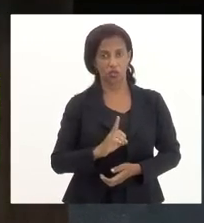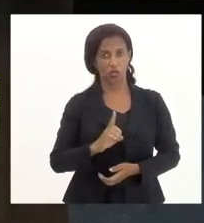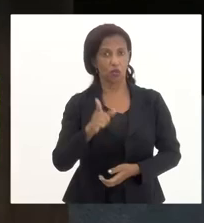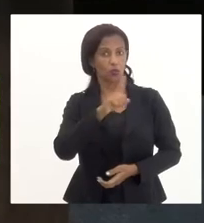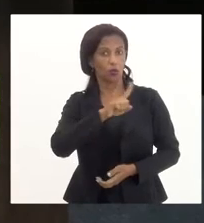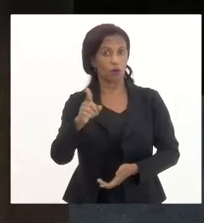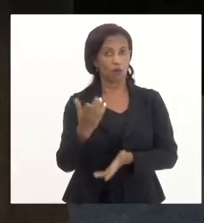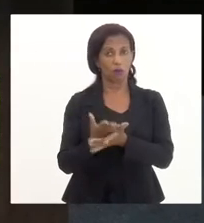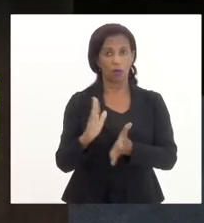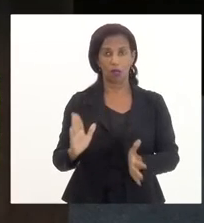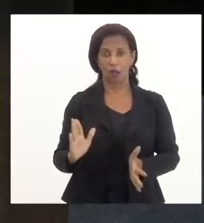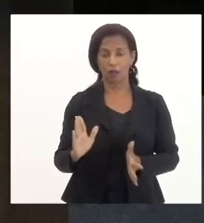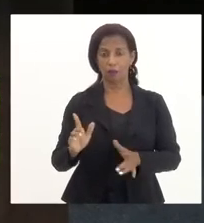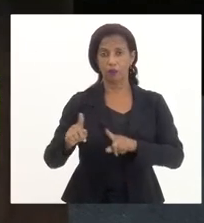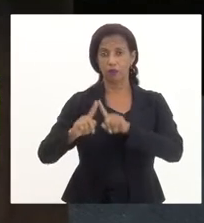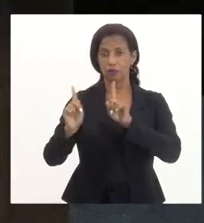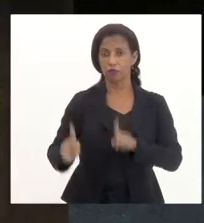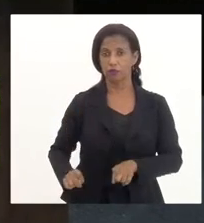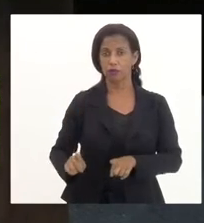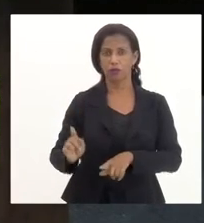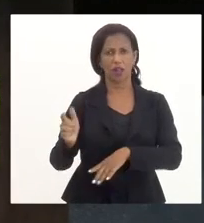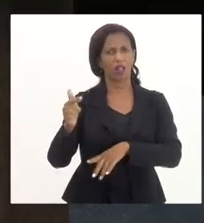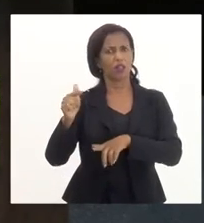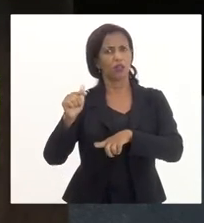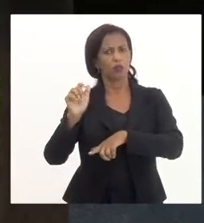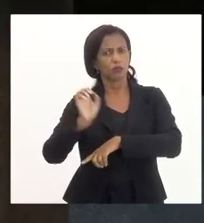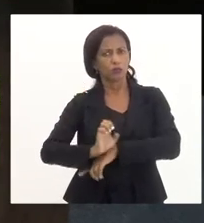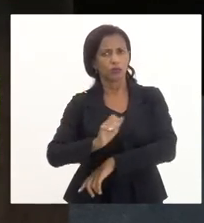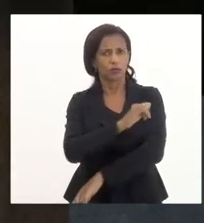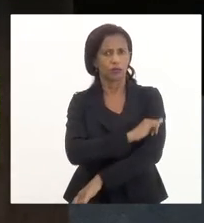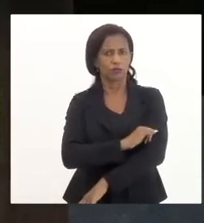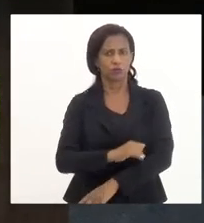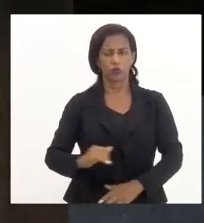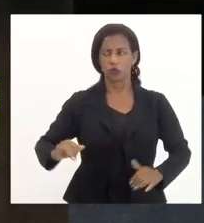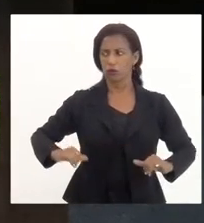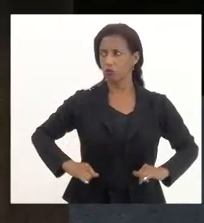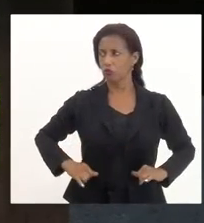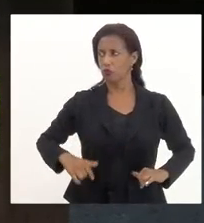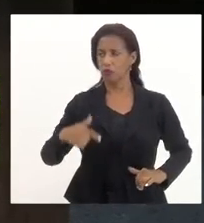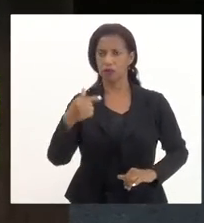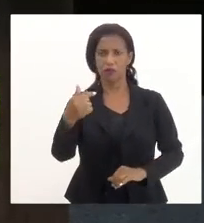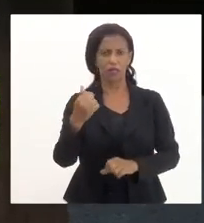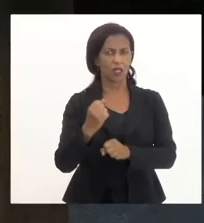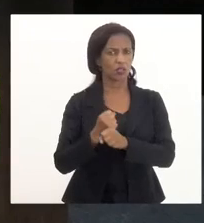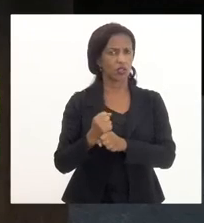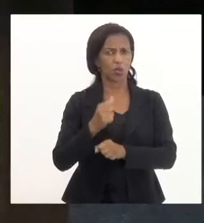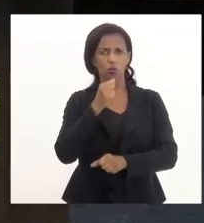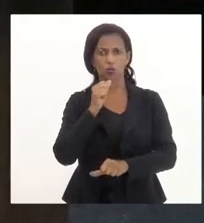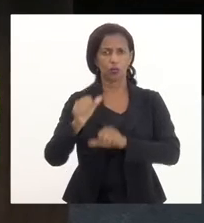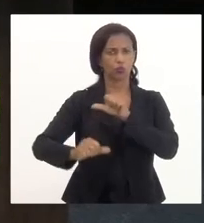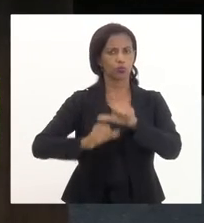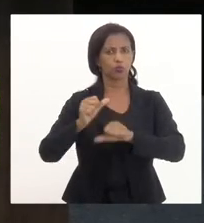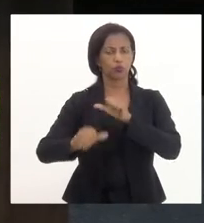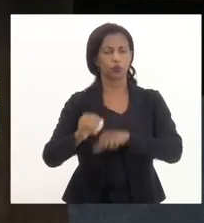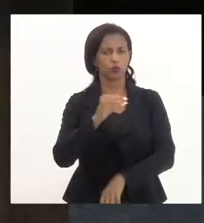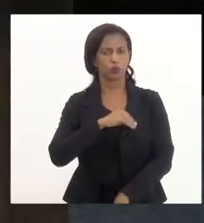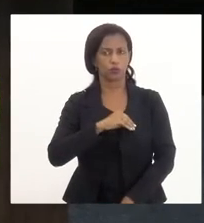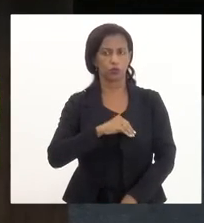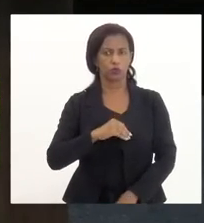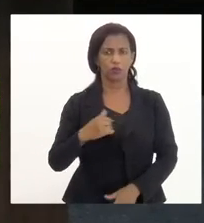não acabe servidor do estado do Rio de Janeiro é muito sofrido são sete anos sem reposição estamos